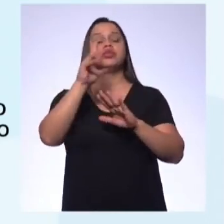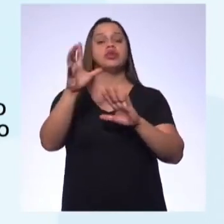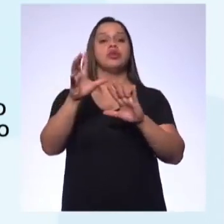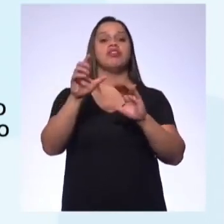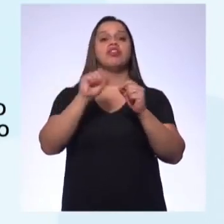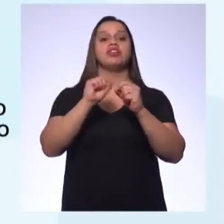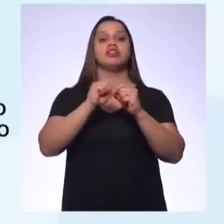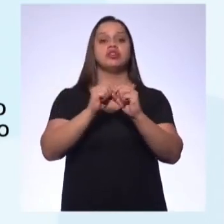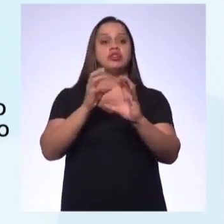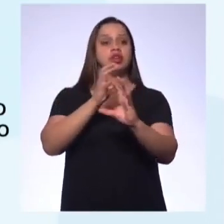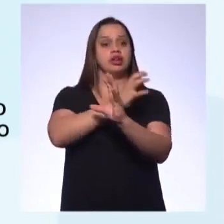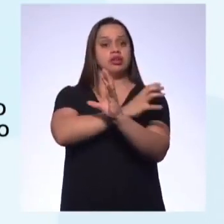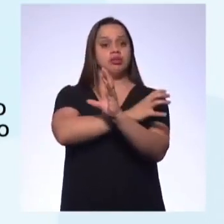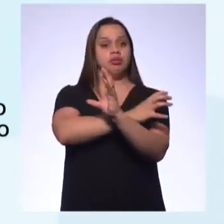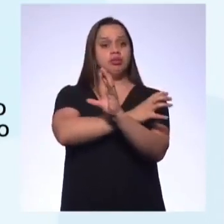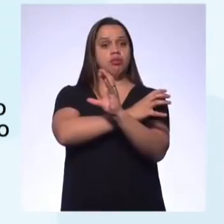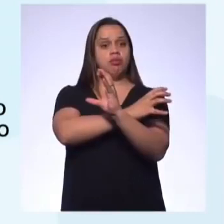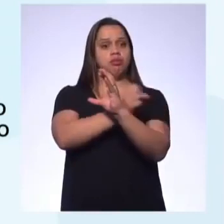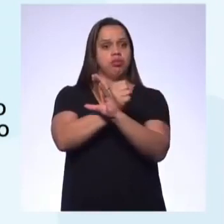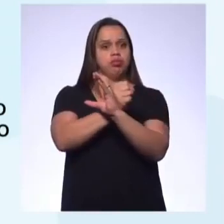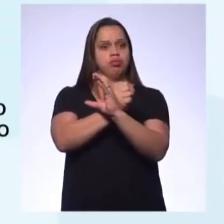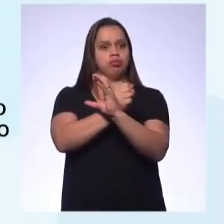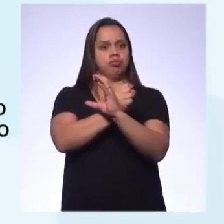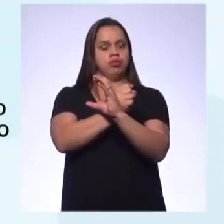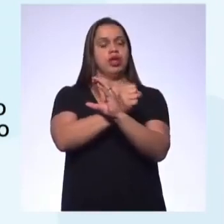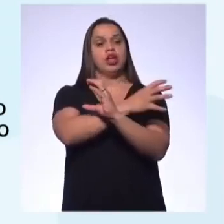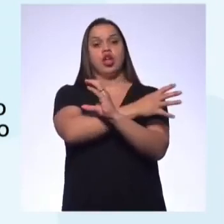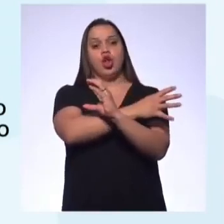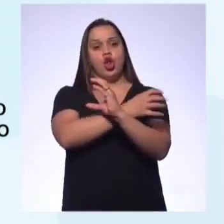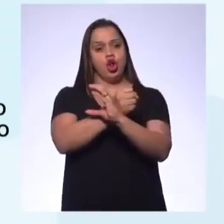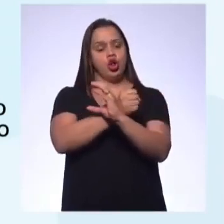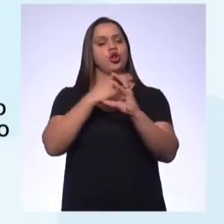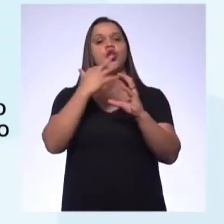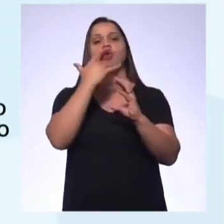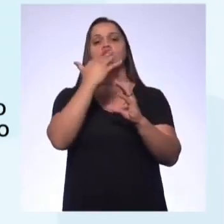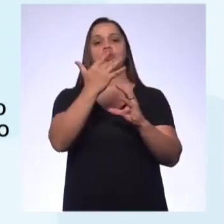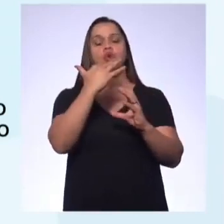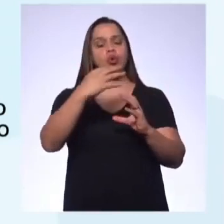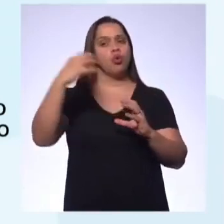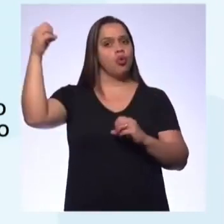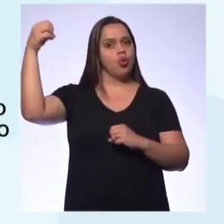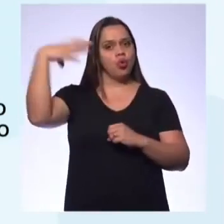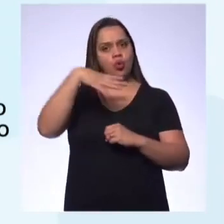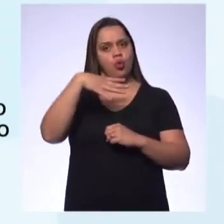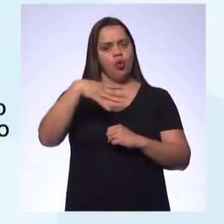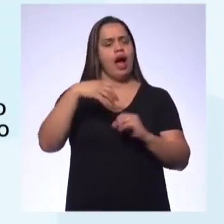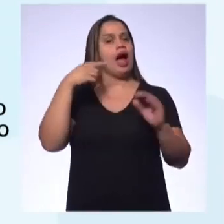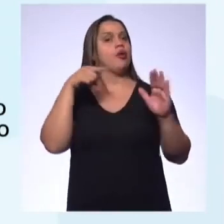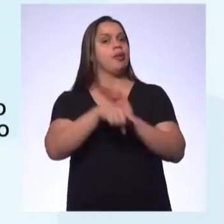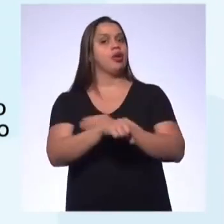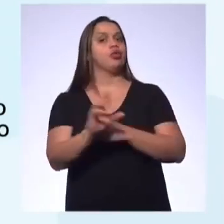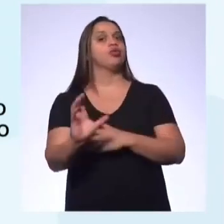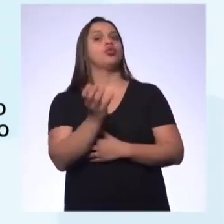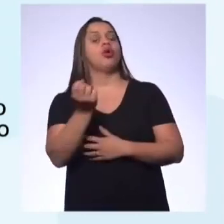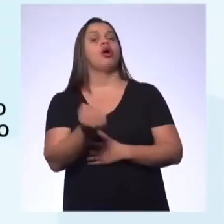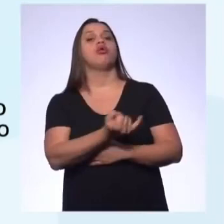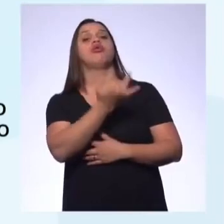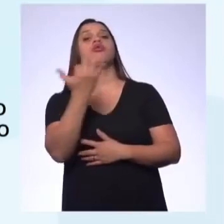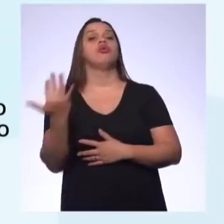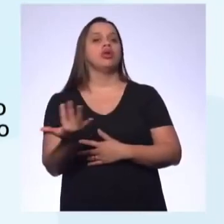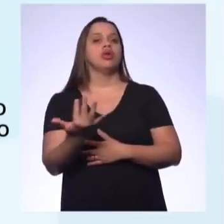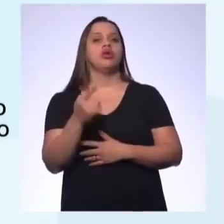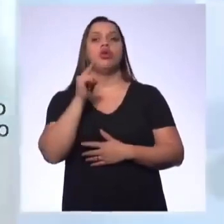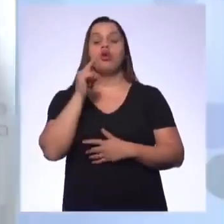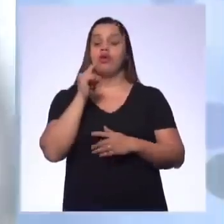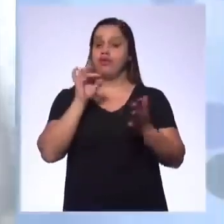captar luz e cor. Qual cor? A pergunta foi, quantas cores você enxerga? Você só enxerga